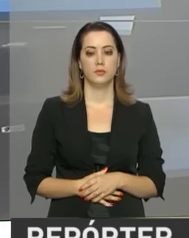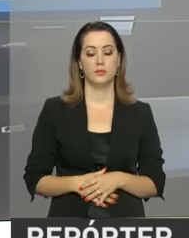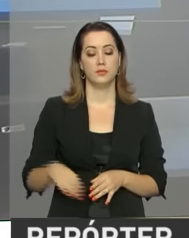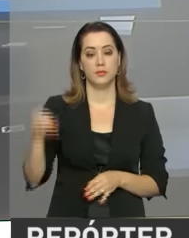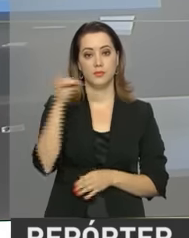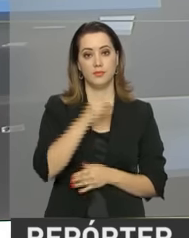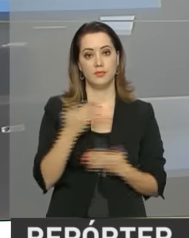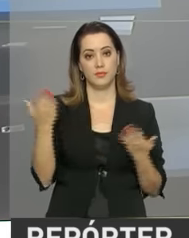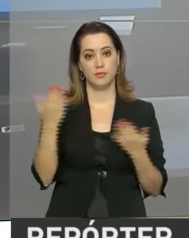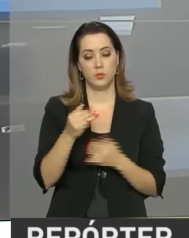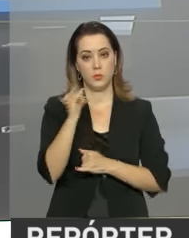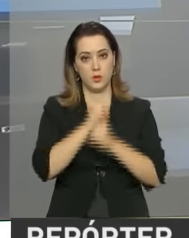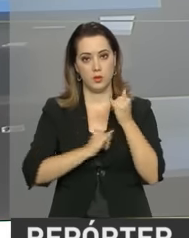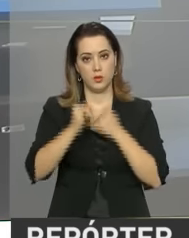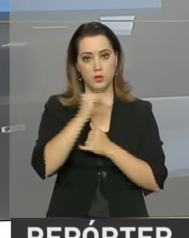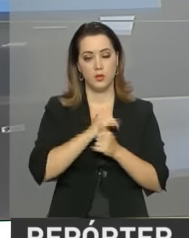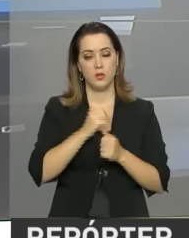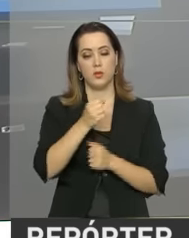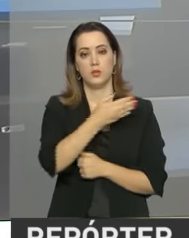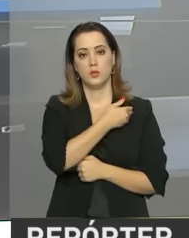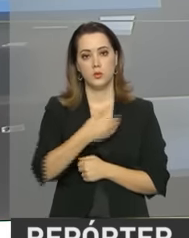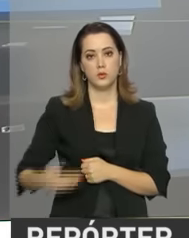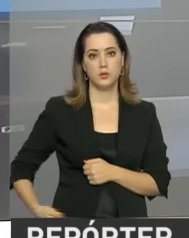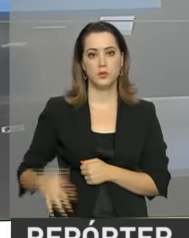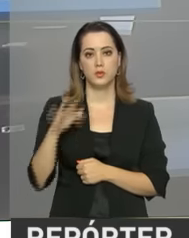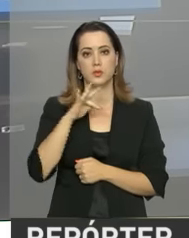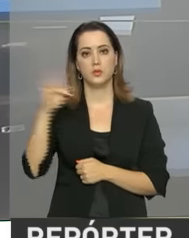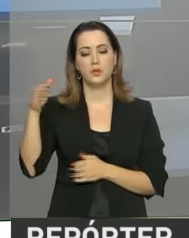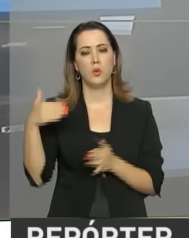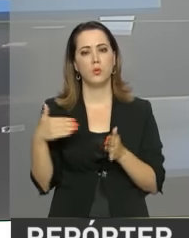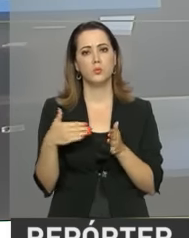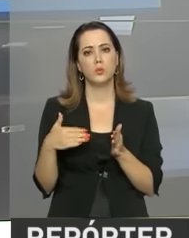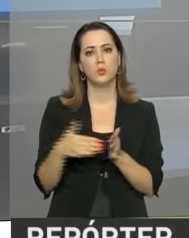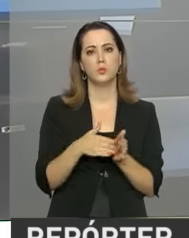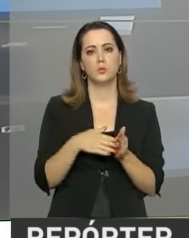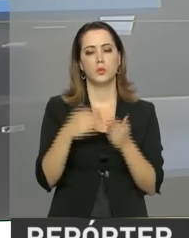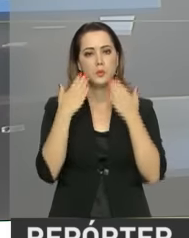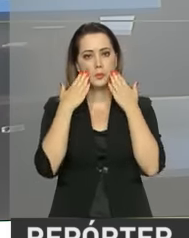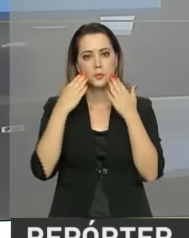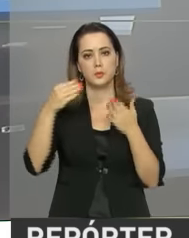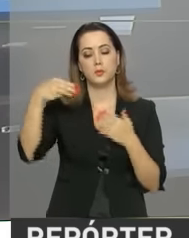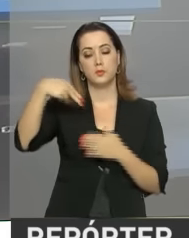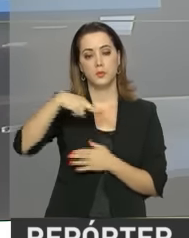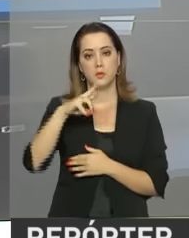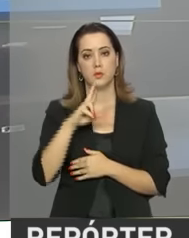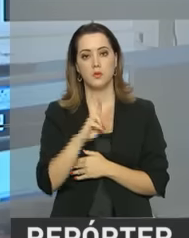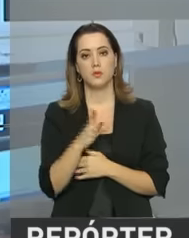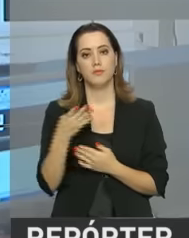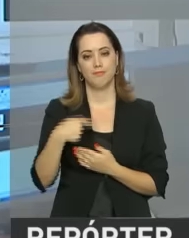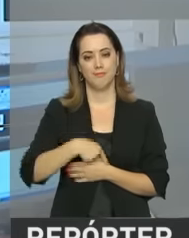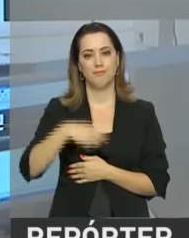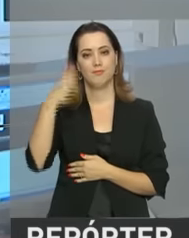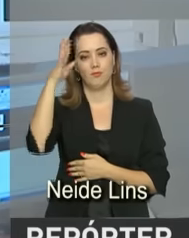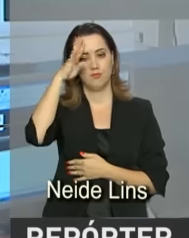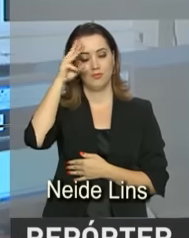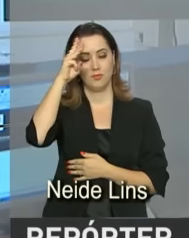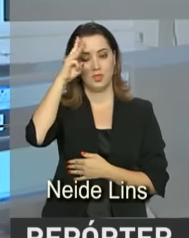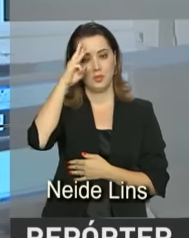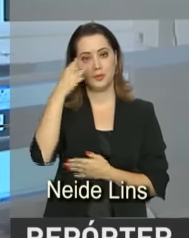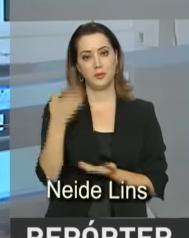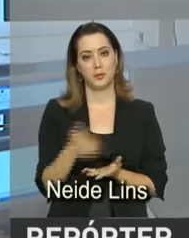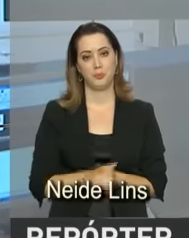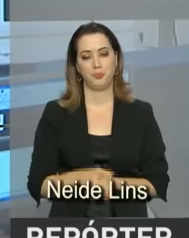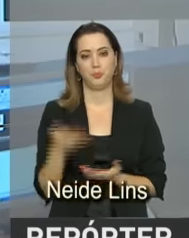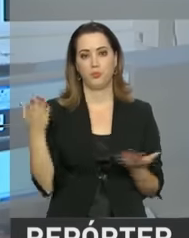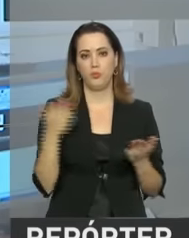Olá Voltamos com as notícias do governo federal com a última edição do repórter NBR desta terça-feira o programa de